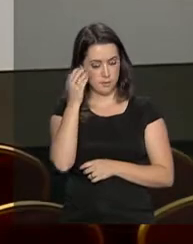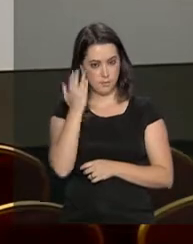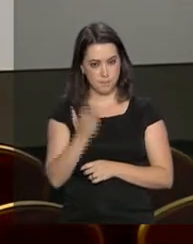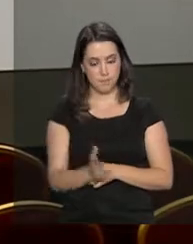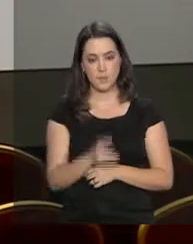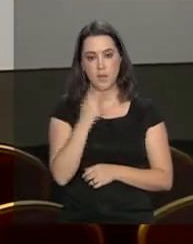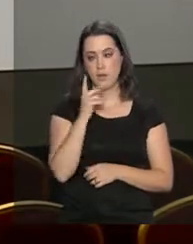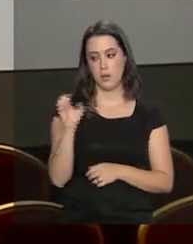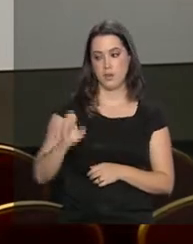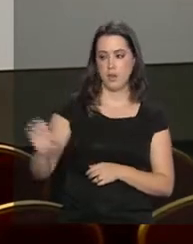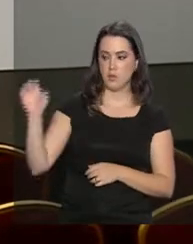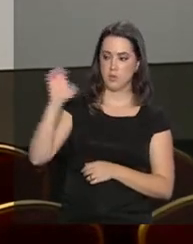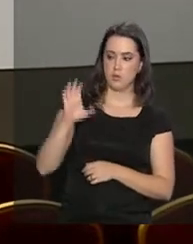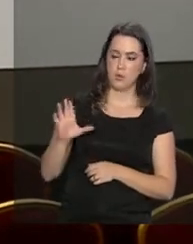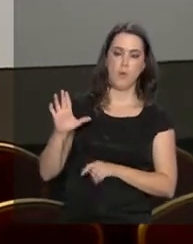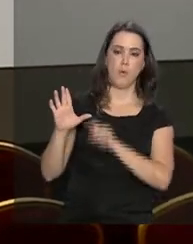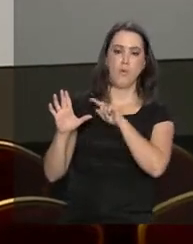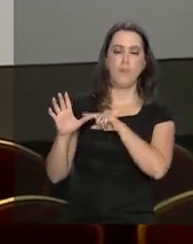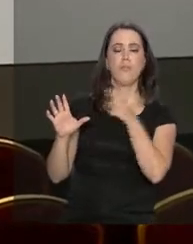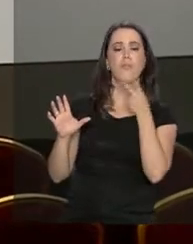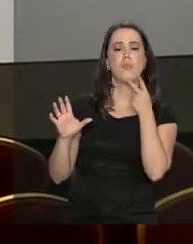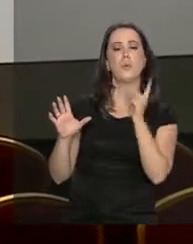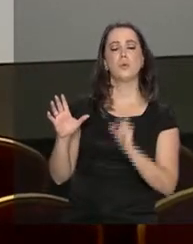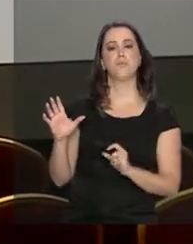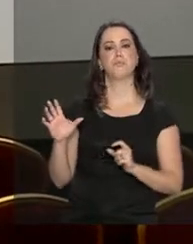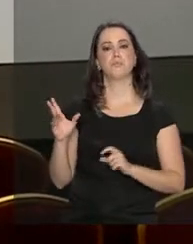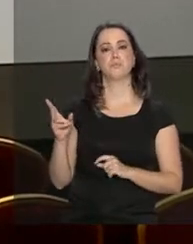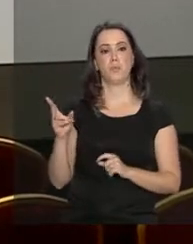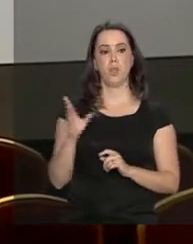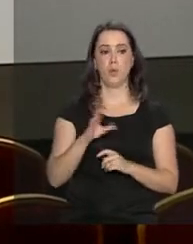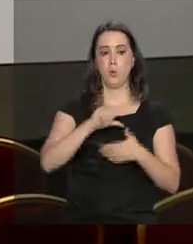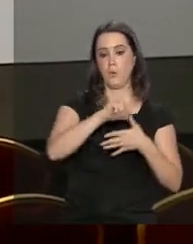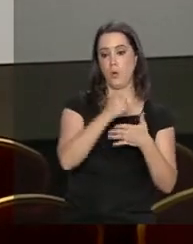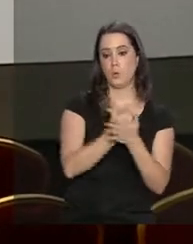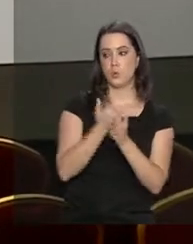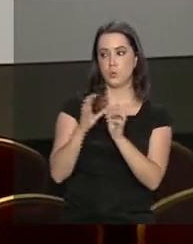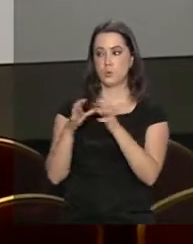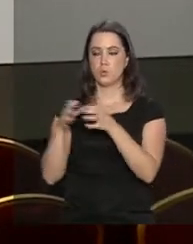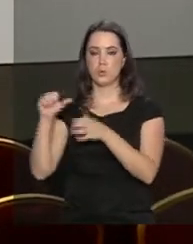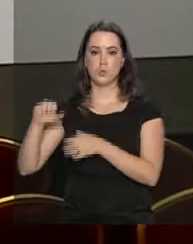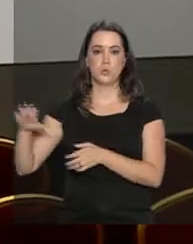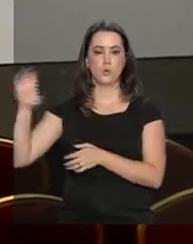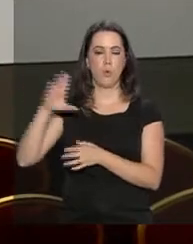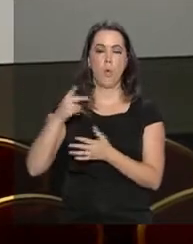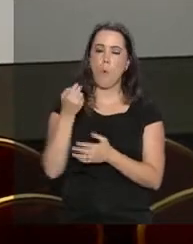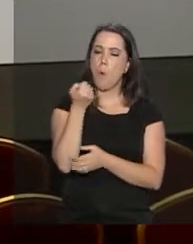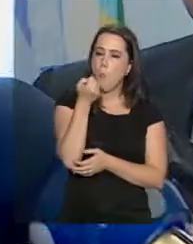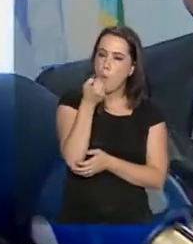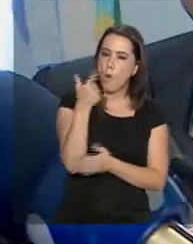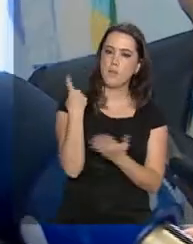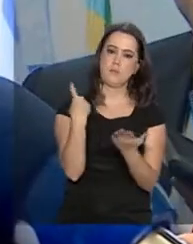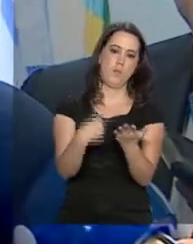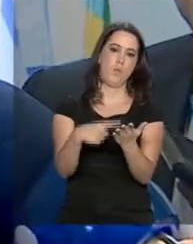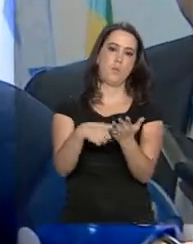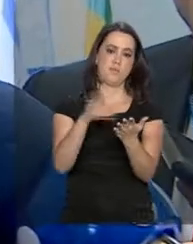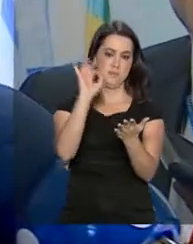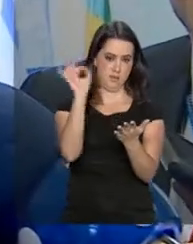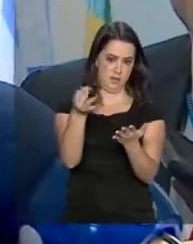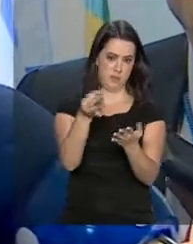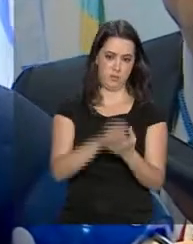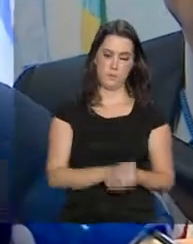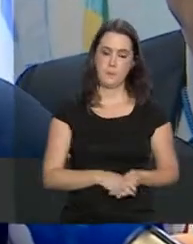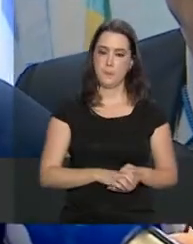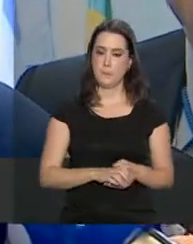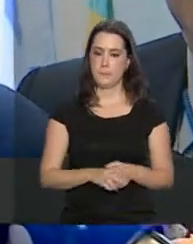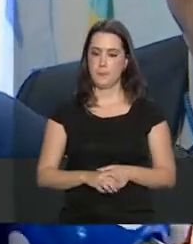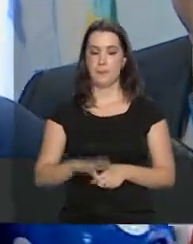européia aloísio nunes afirmou que os dois blocos estiveram muito perto de fechar um acordo resolvemos cerca